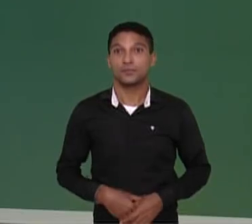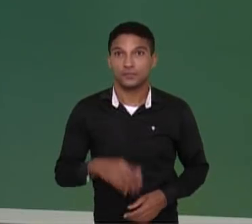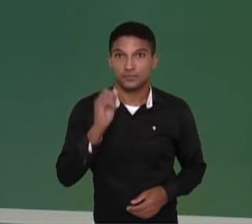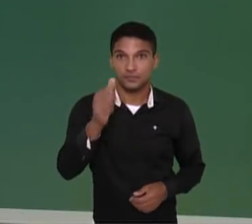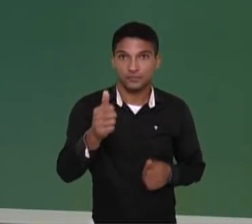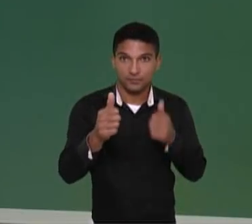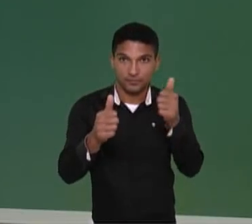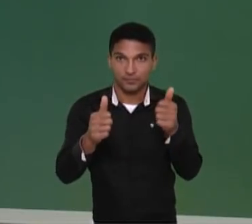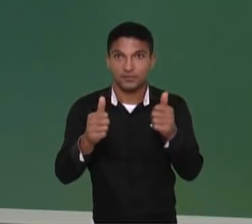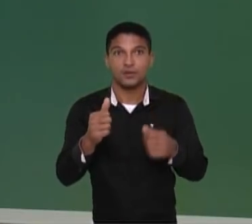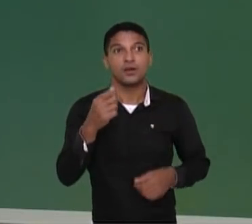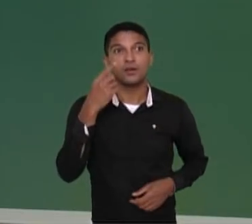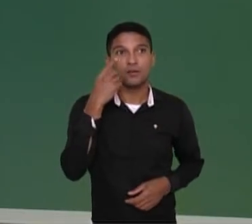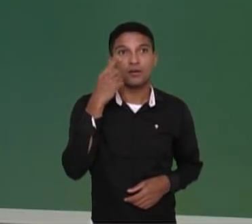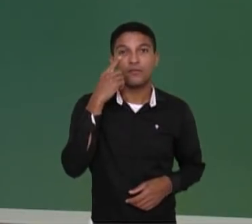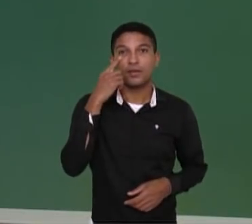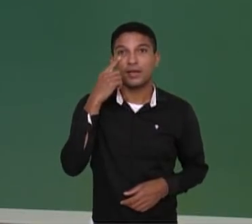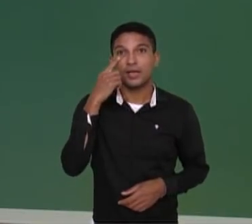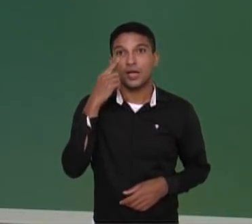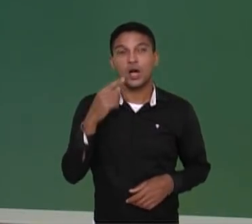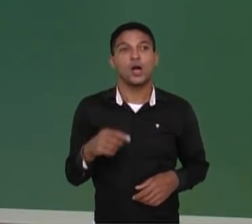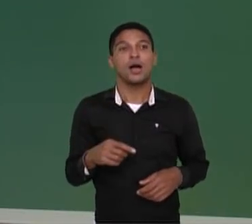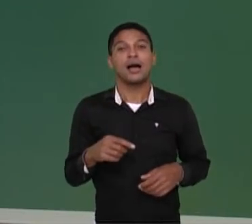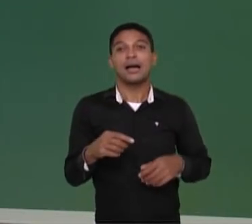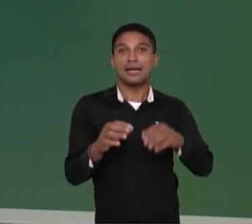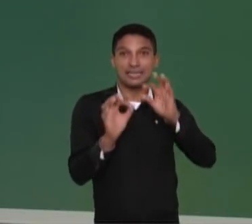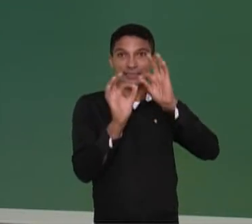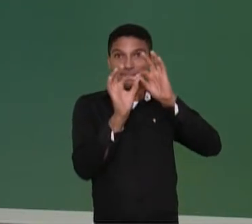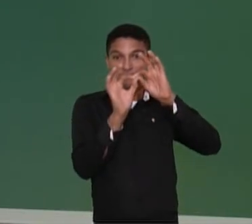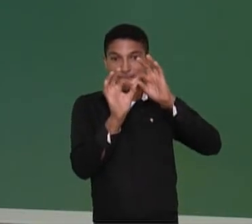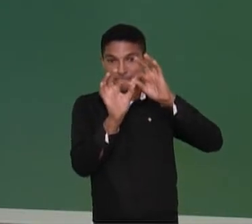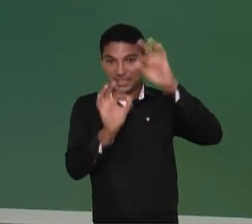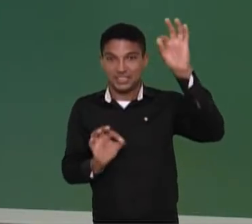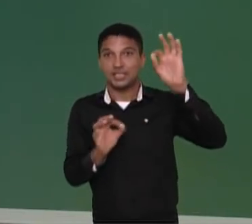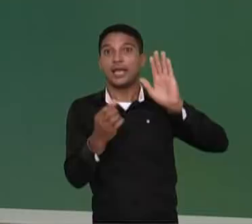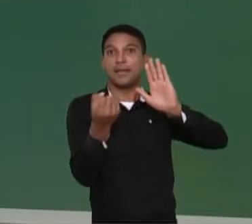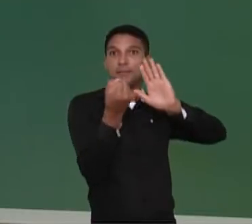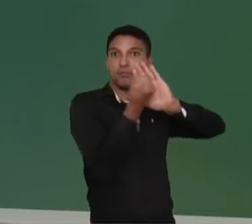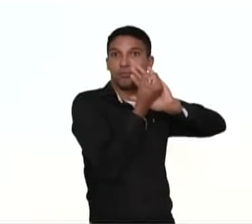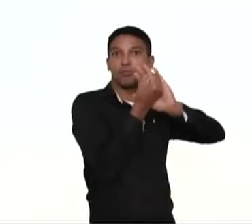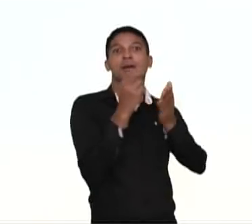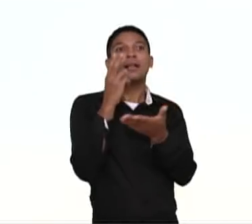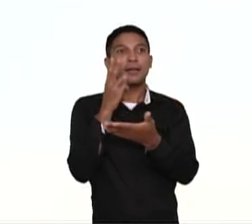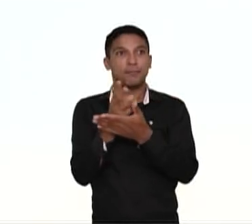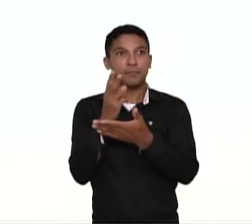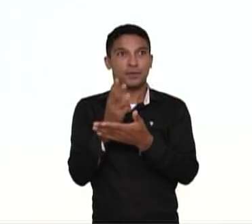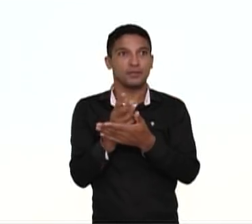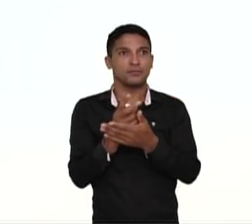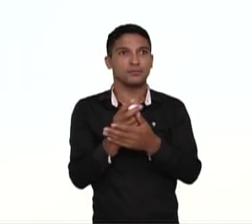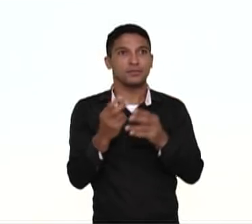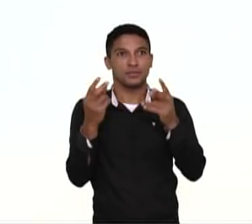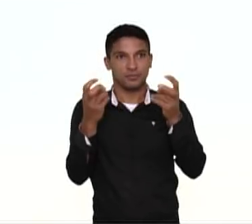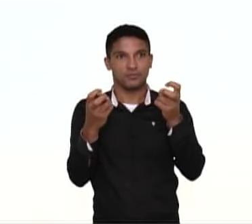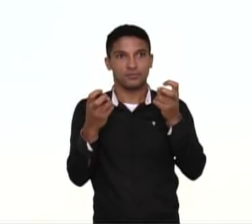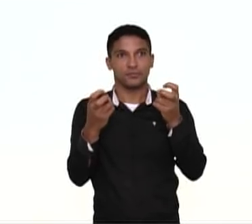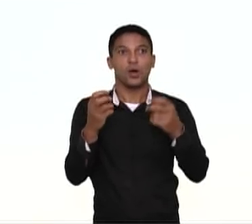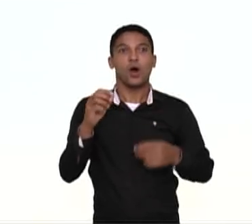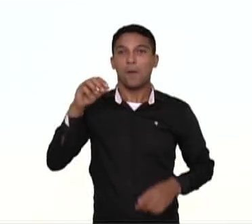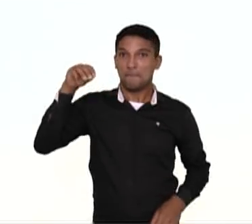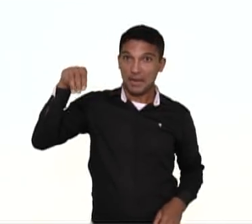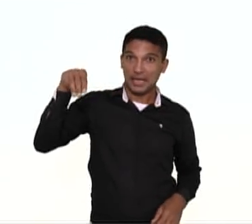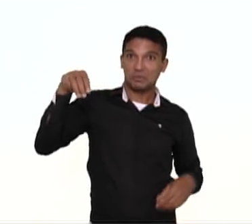Então, gente, como todas as medidas foram dadas na mesma unidade, né? Nós temos aqui poste, sombra do